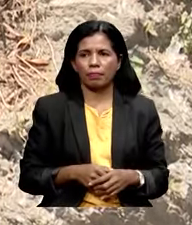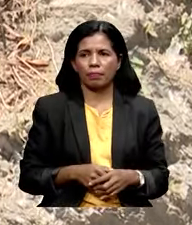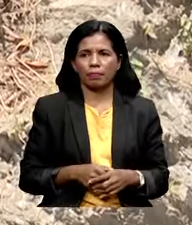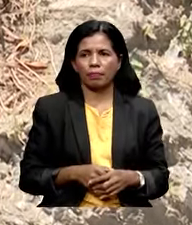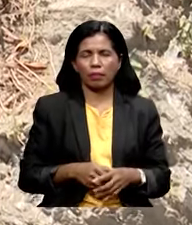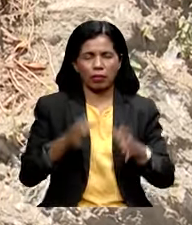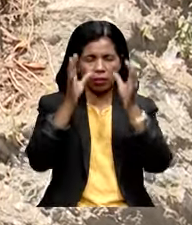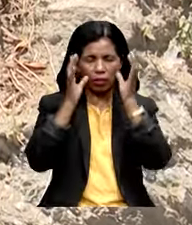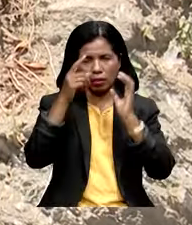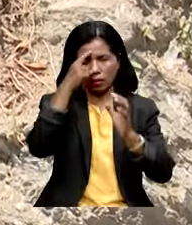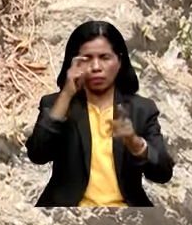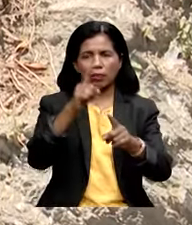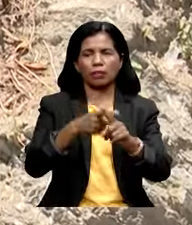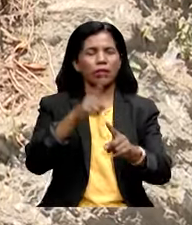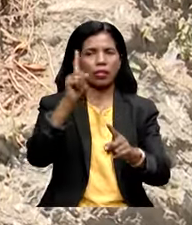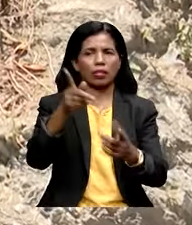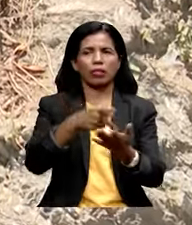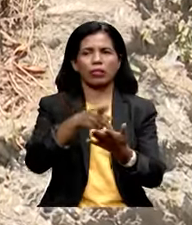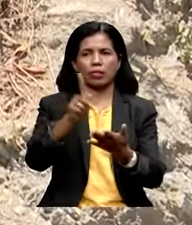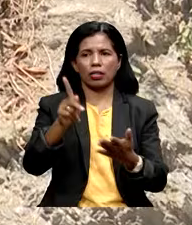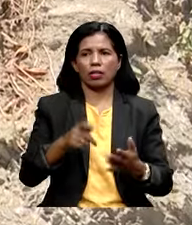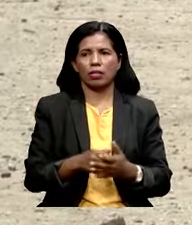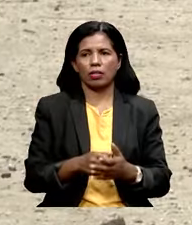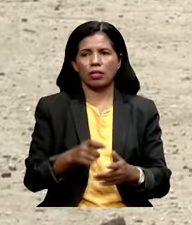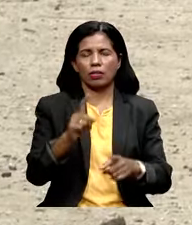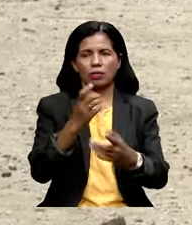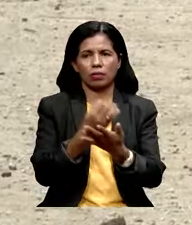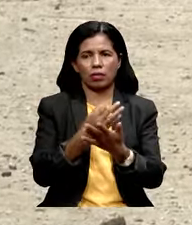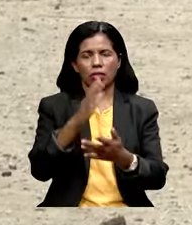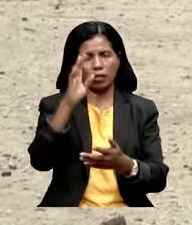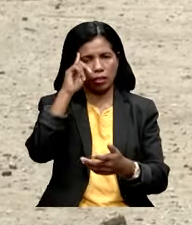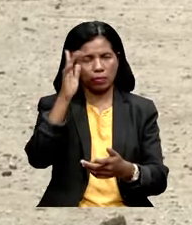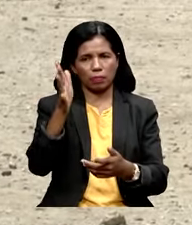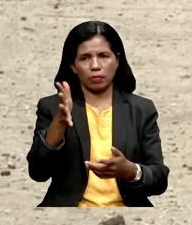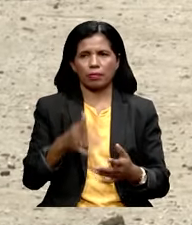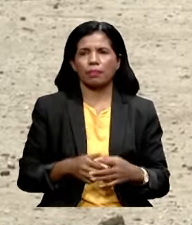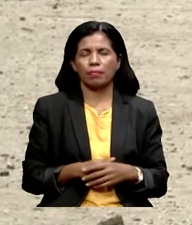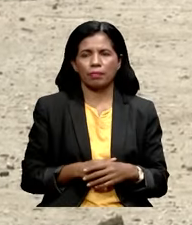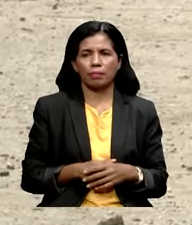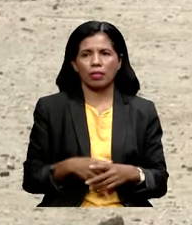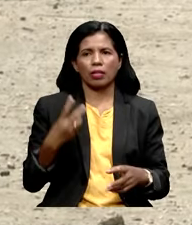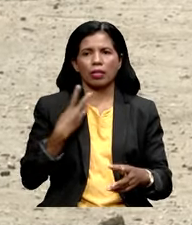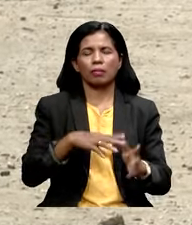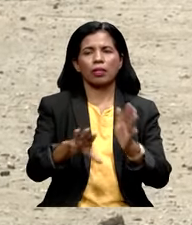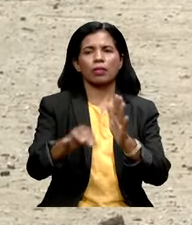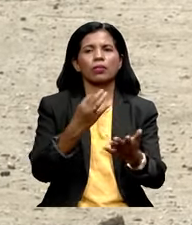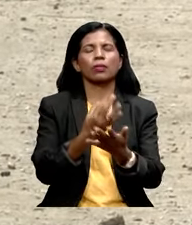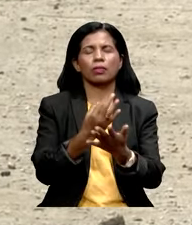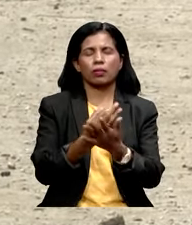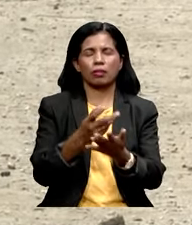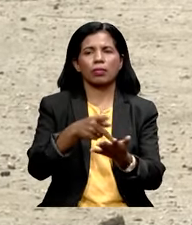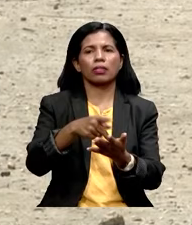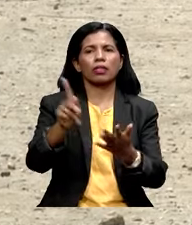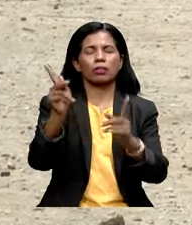Triste tamba fulano e dali. Lima por dólar. A minha etano sane de uma silo